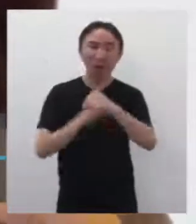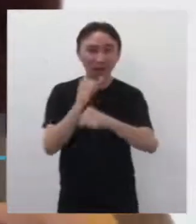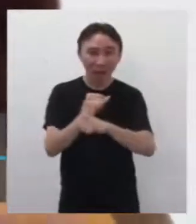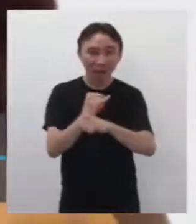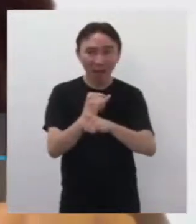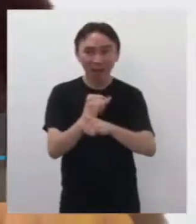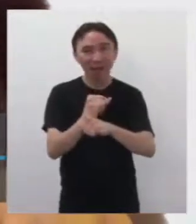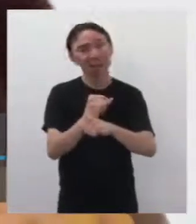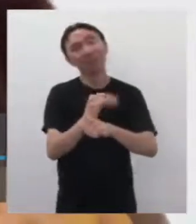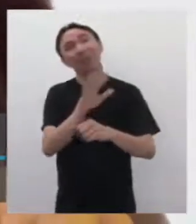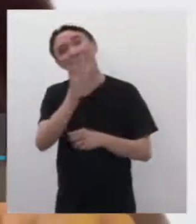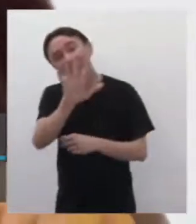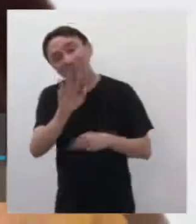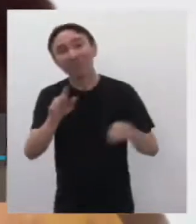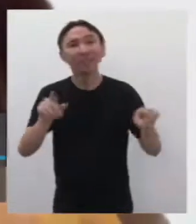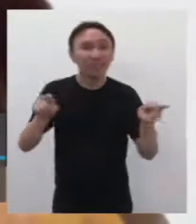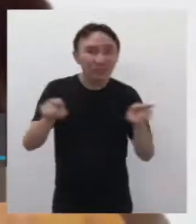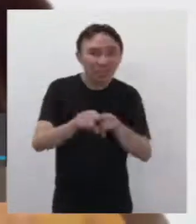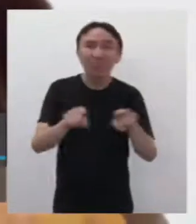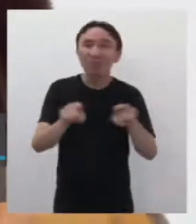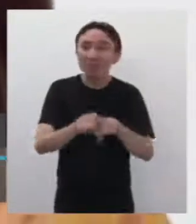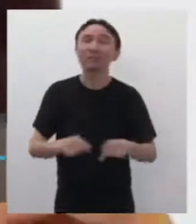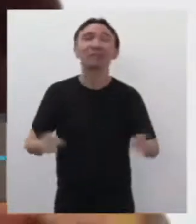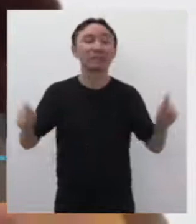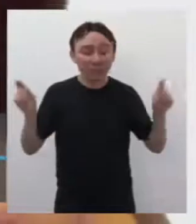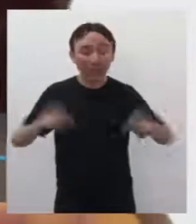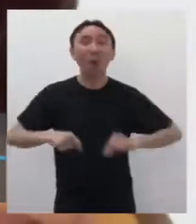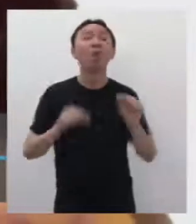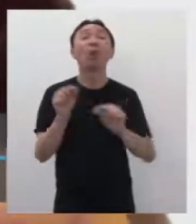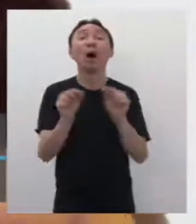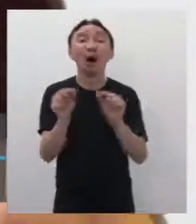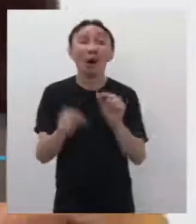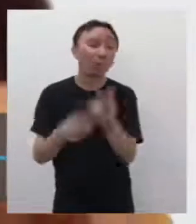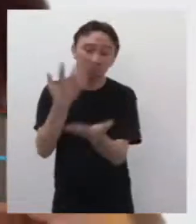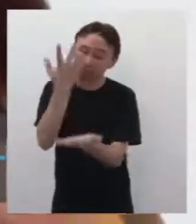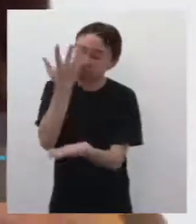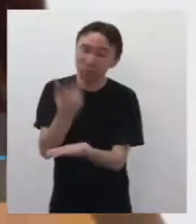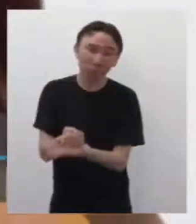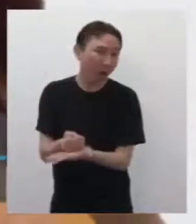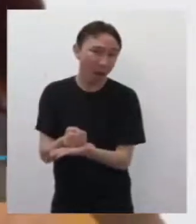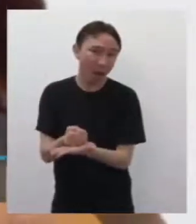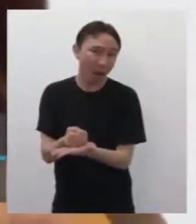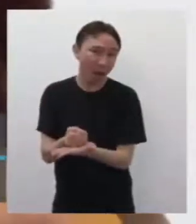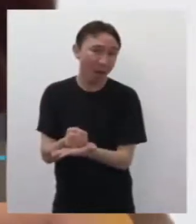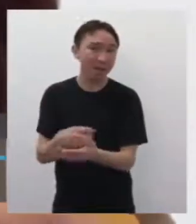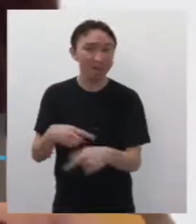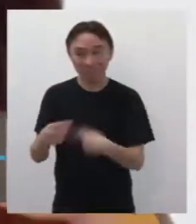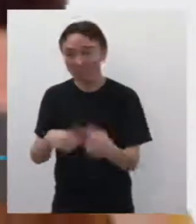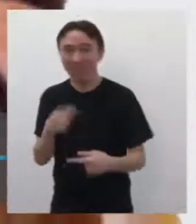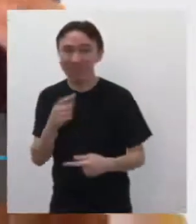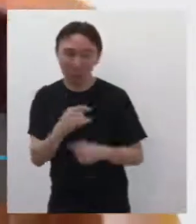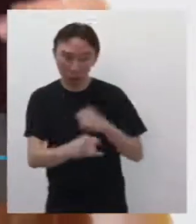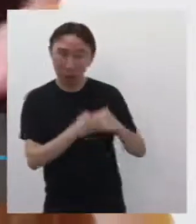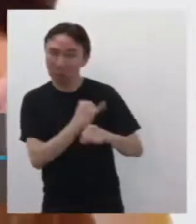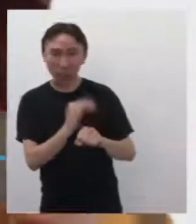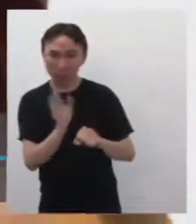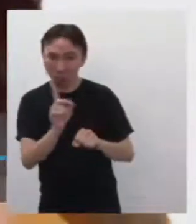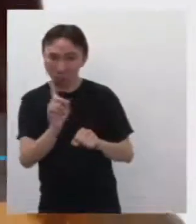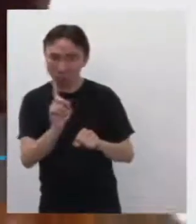ser acessado offline. Então, todos os alunos com acesso ao Descomplica, eles